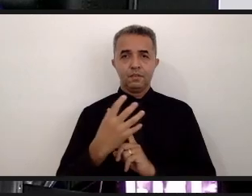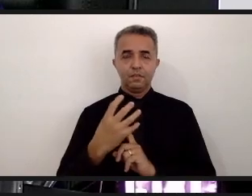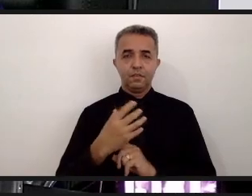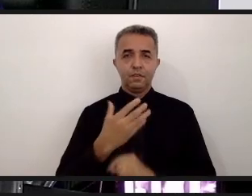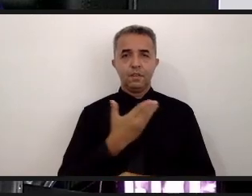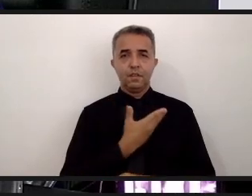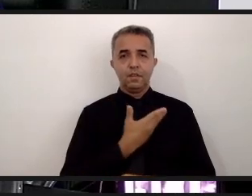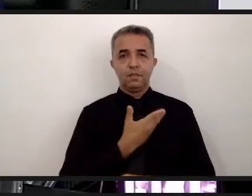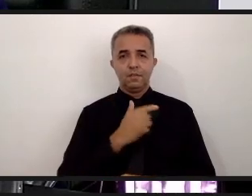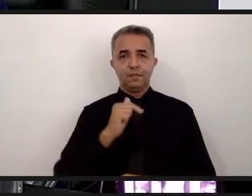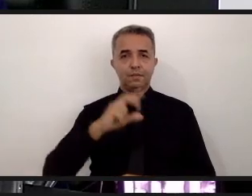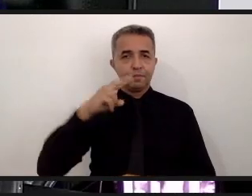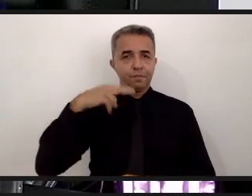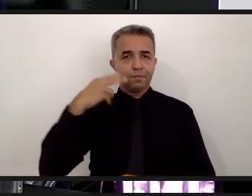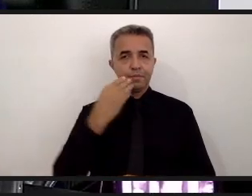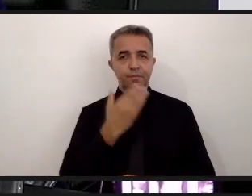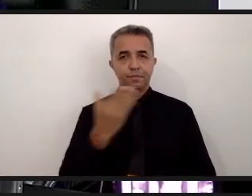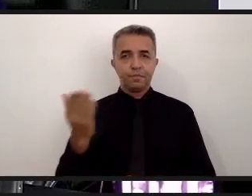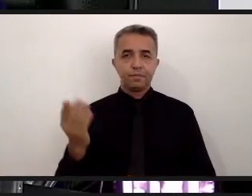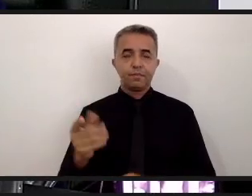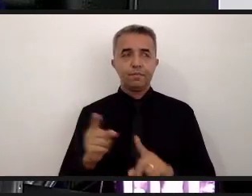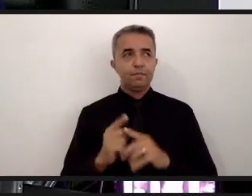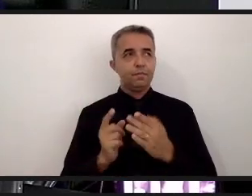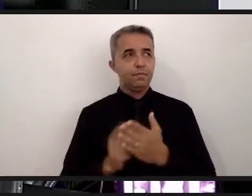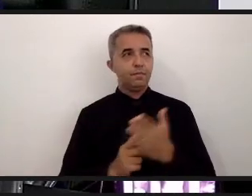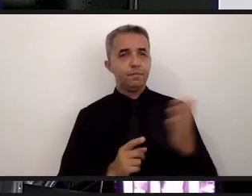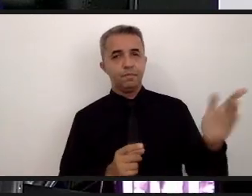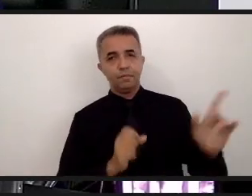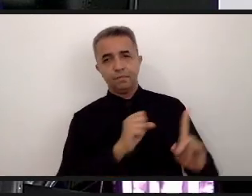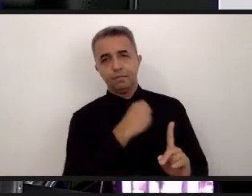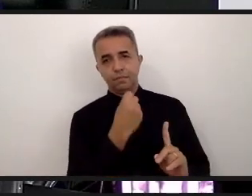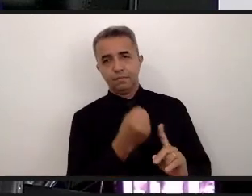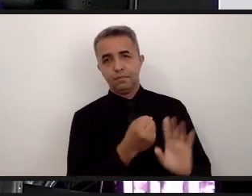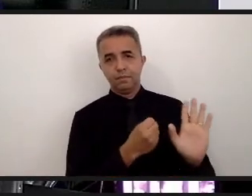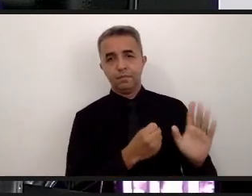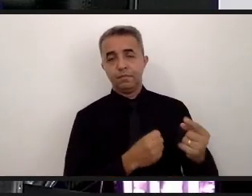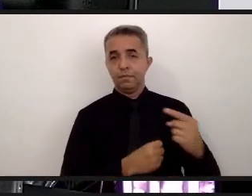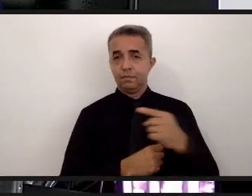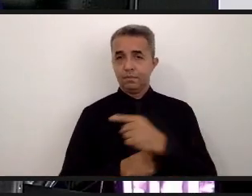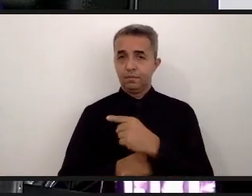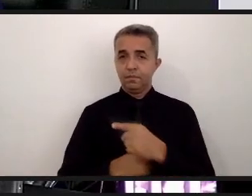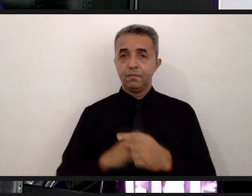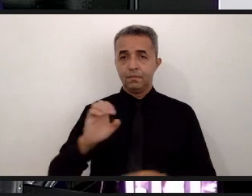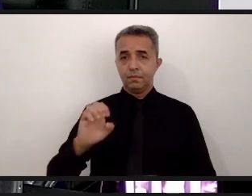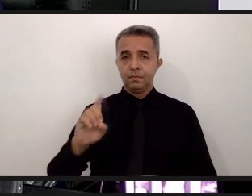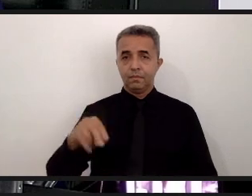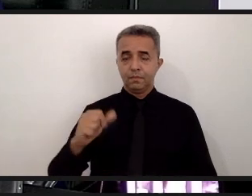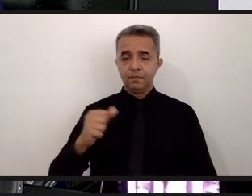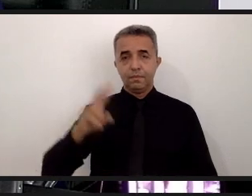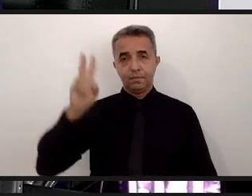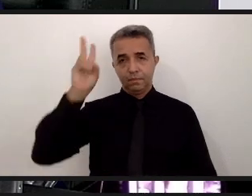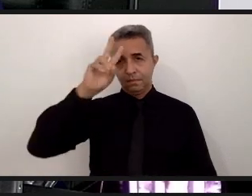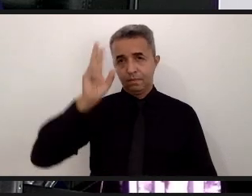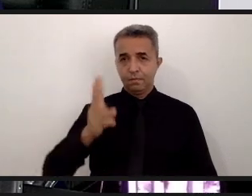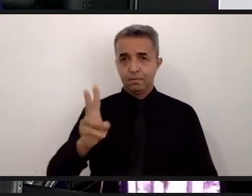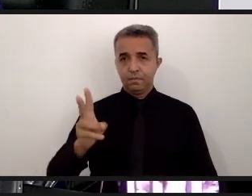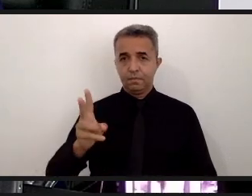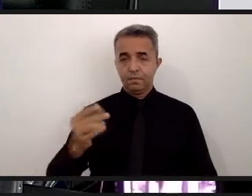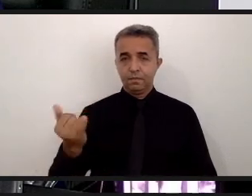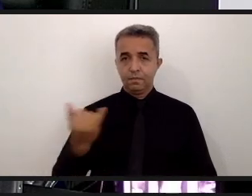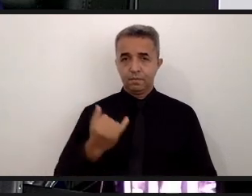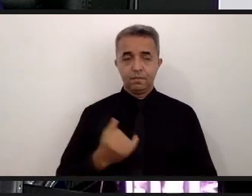de parlamento, pressionado pela sociedade, mas a Edna sempre me faz lembrar. Não se esqueça dos